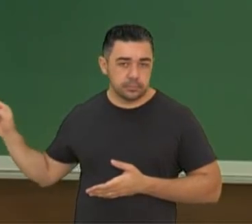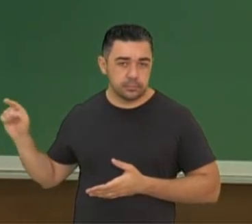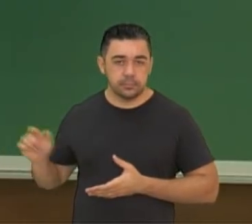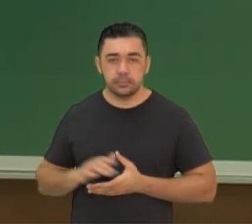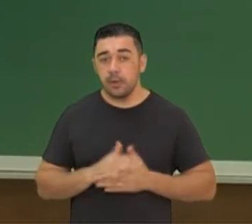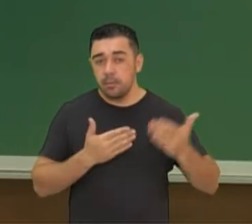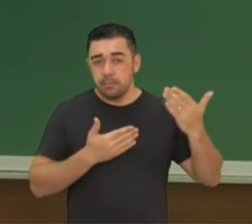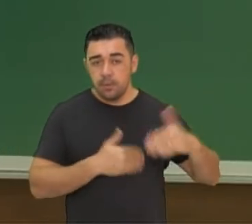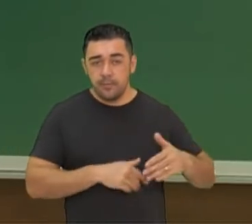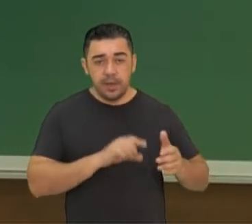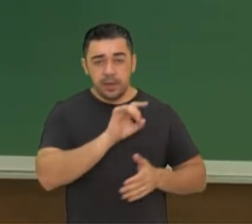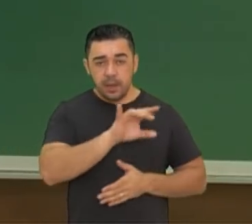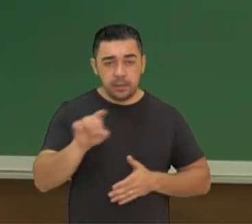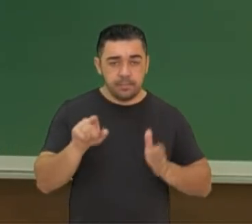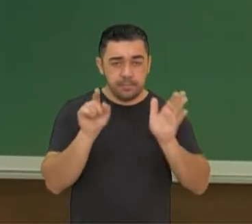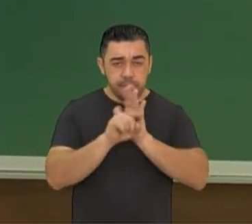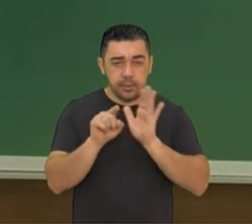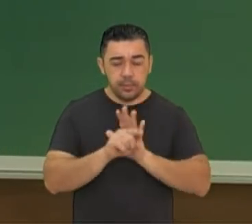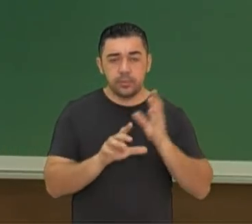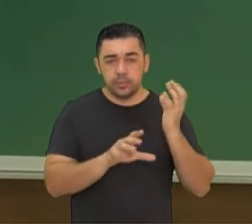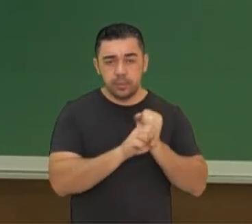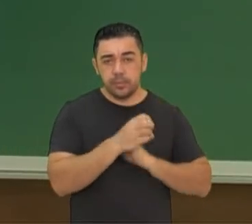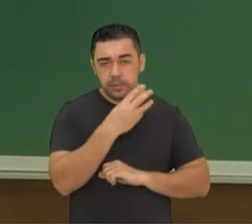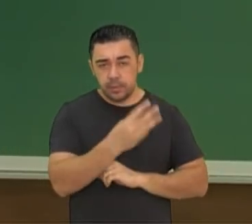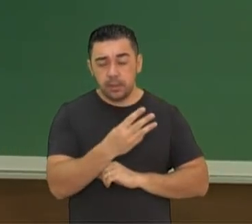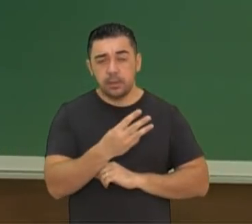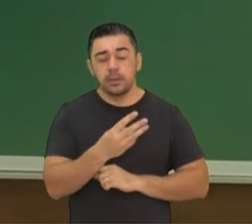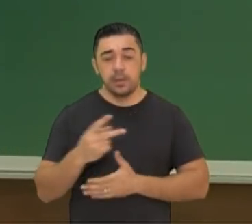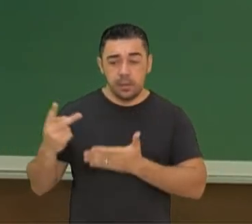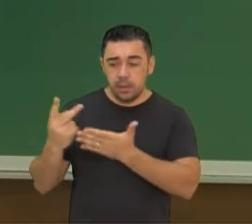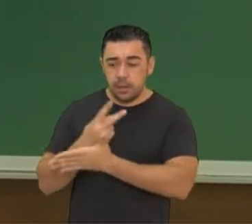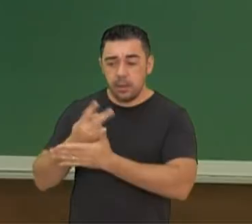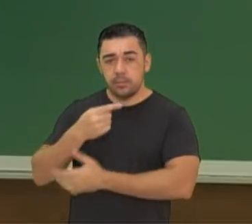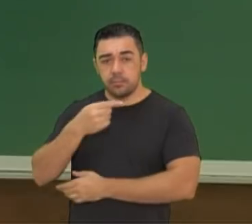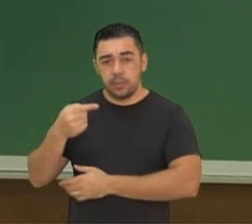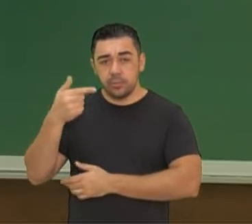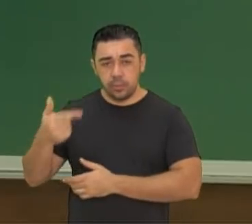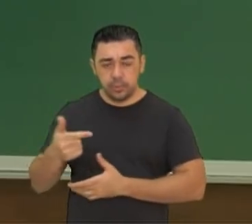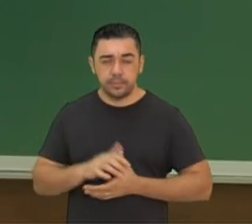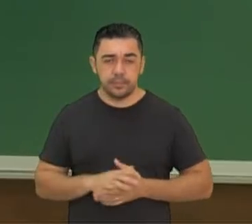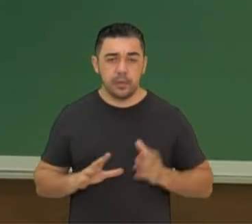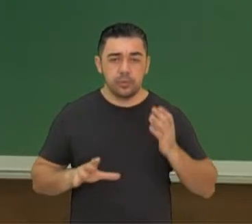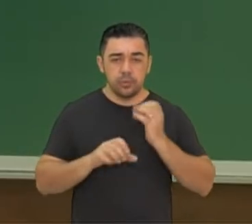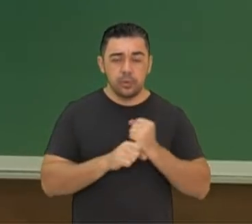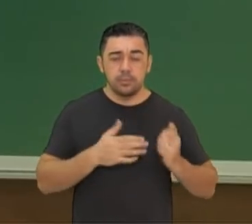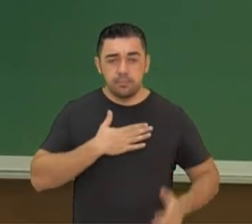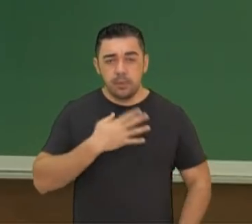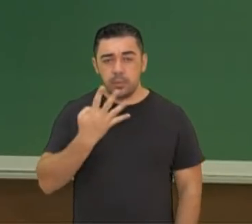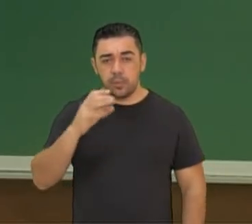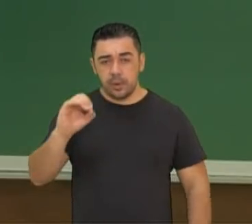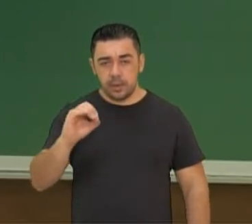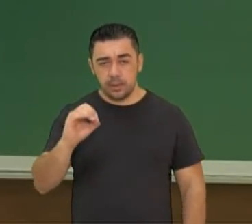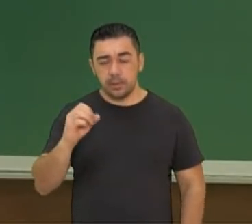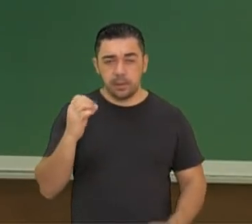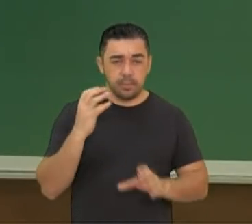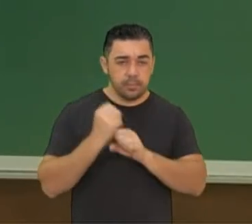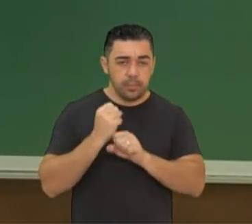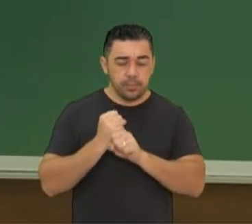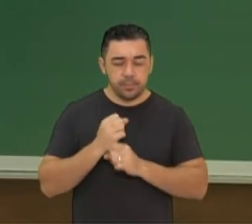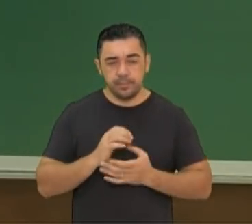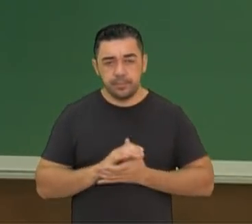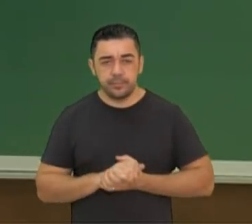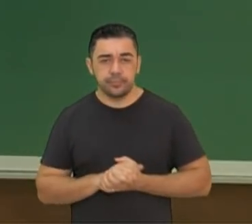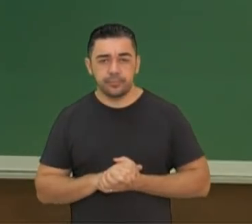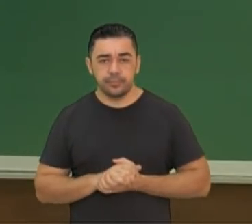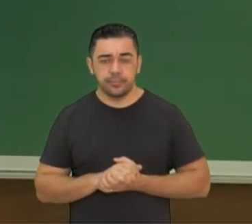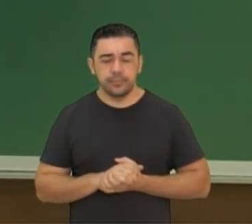Em uma prova, cada questão correta vale 3 pontos e cada questão errada vale menos 2 pontos. Minha nota nessa prova foi 40, foi 40 pontos,